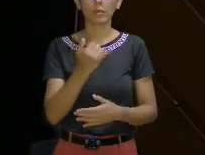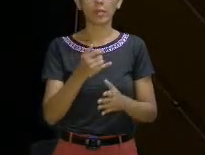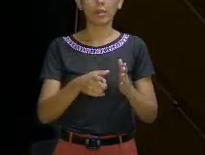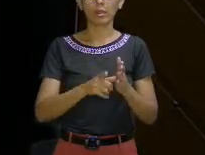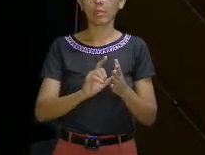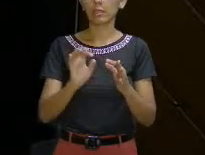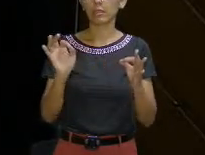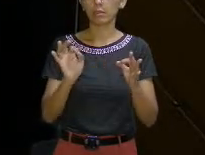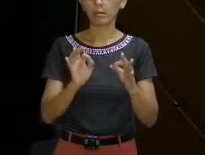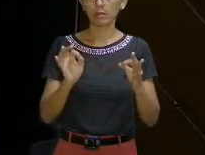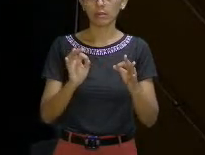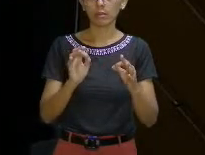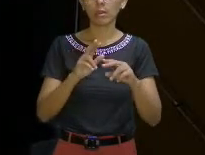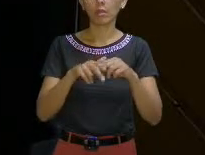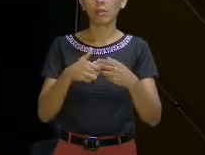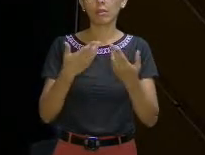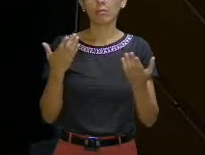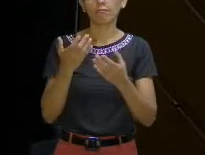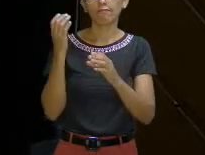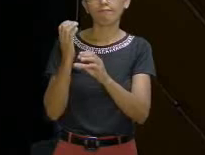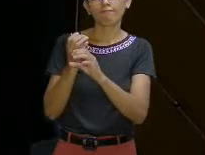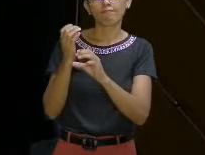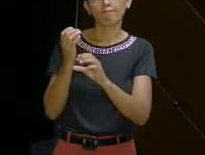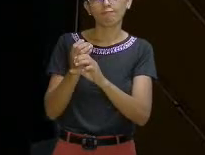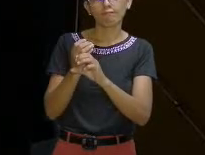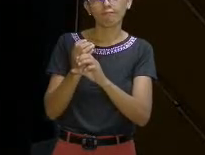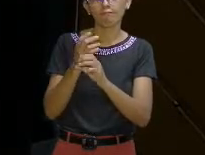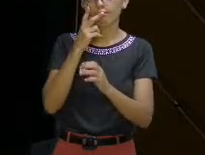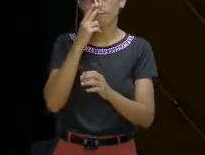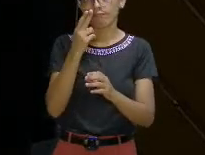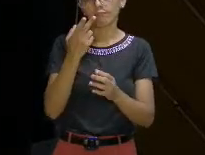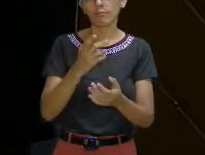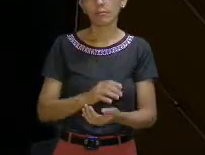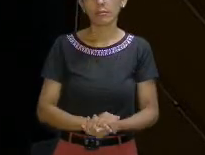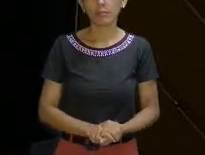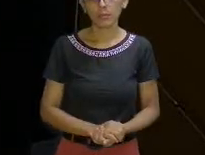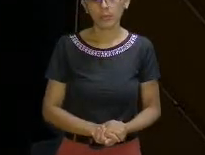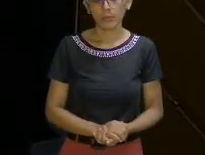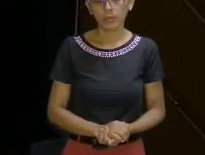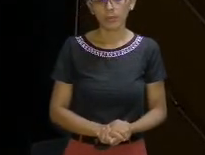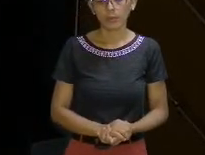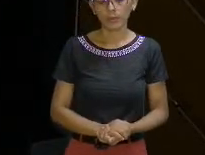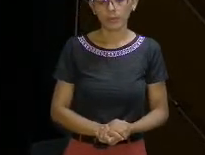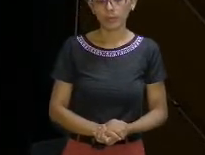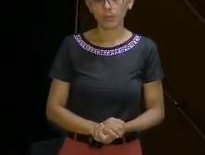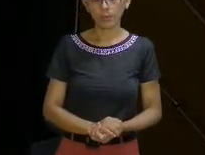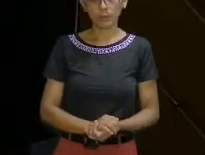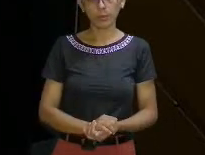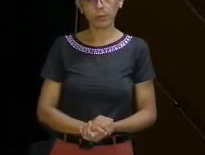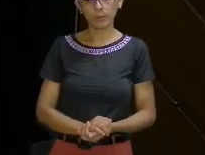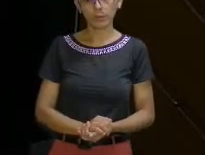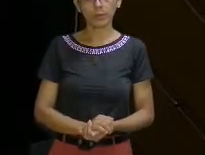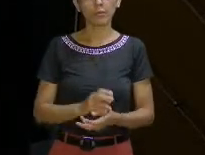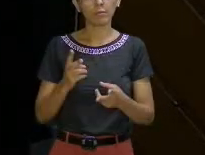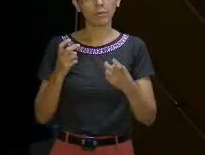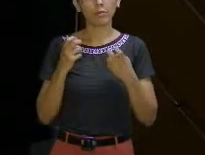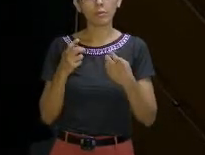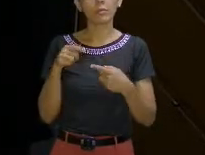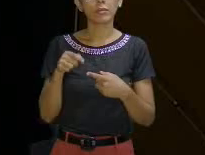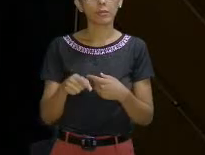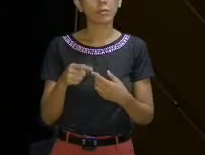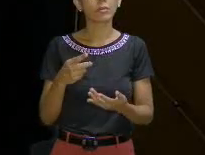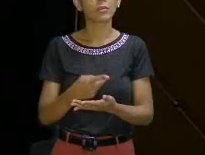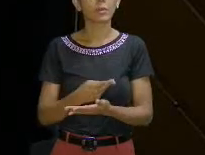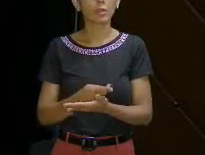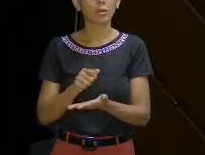supervisão parcial. Considerando ausências de agravantes, como reincidência ou impacto direto no pleito, fixo